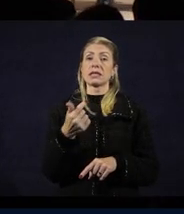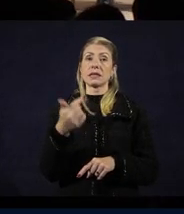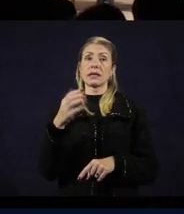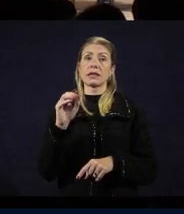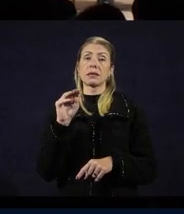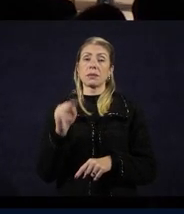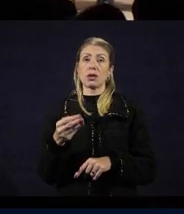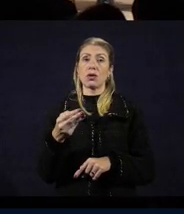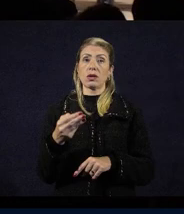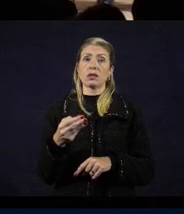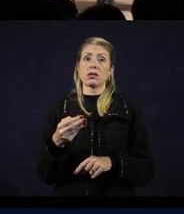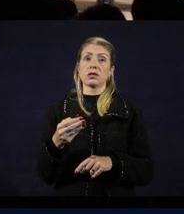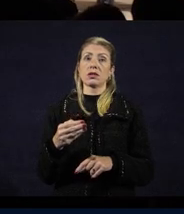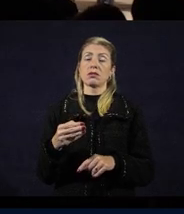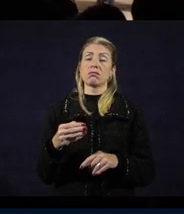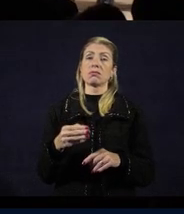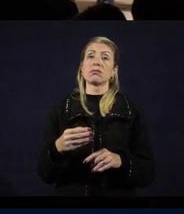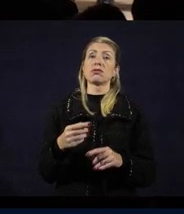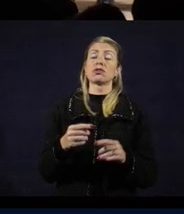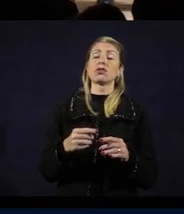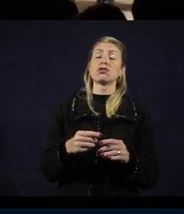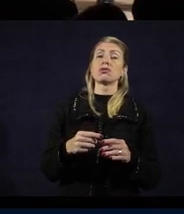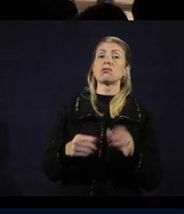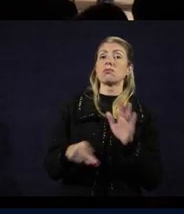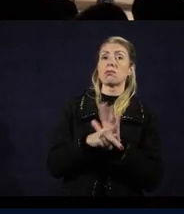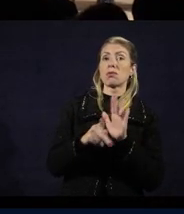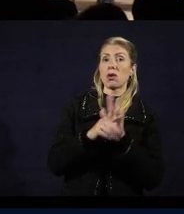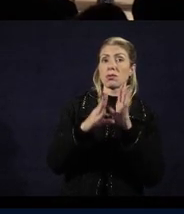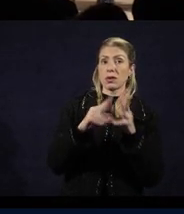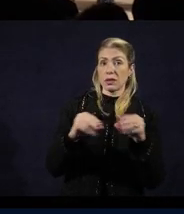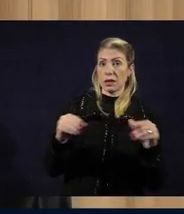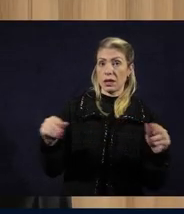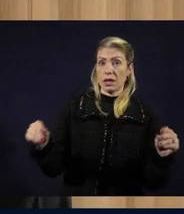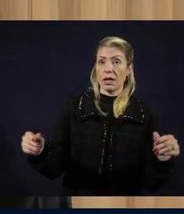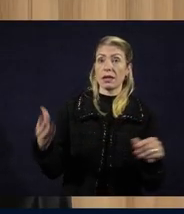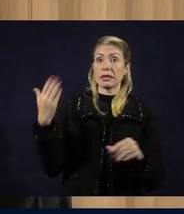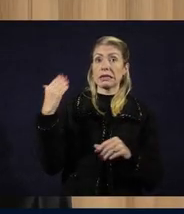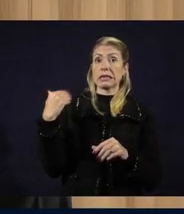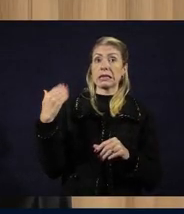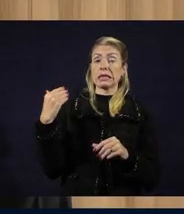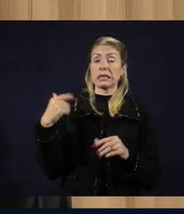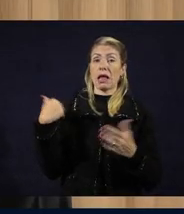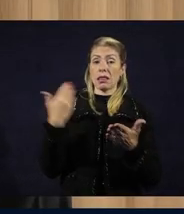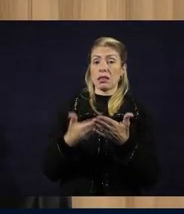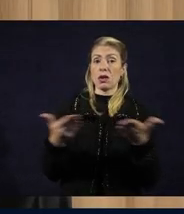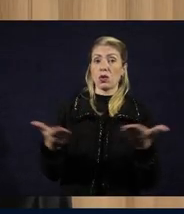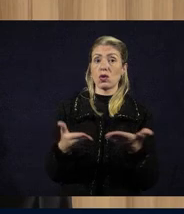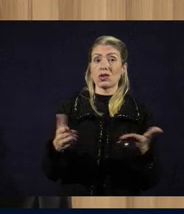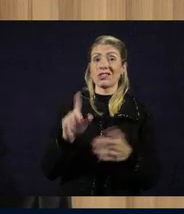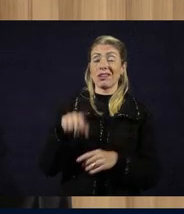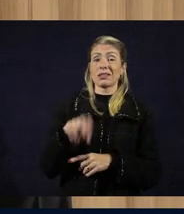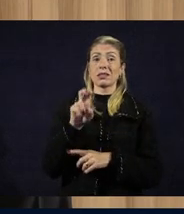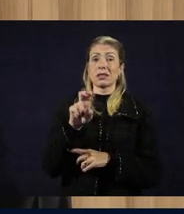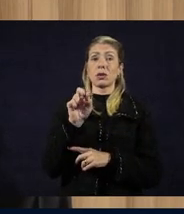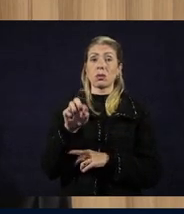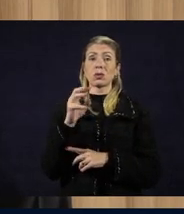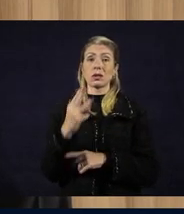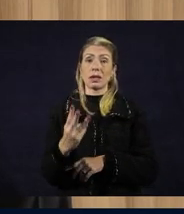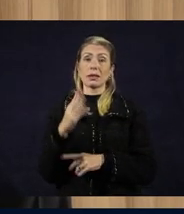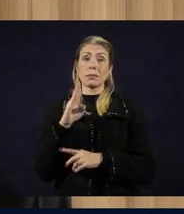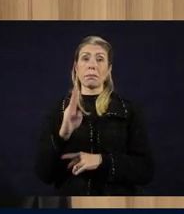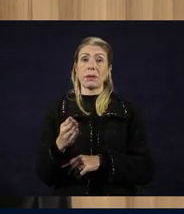portfólio de terra hoje aquele mesmo portfólio de hoje ele vai de 5.3 bi certo então isso significa um crescimento